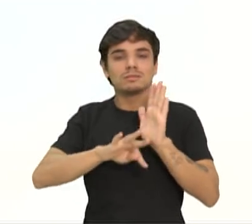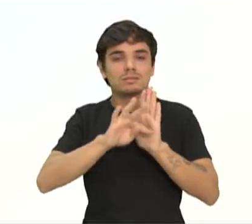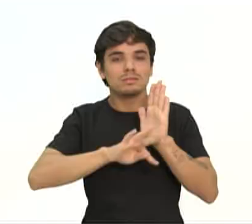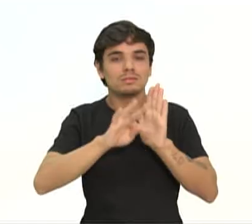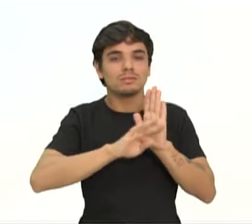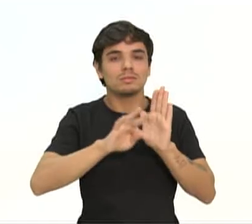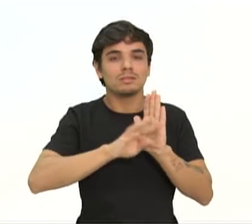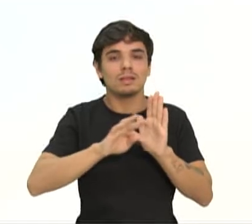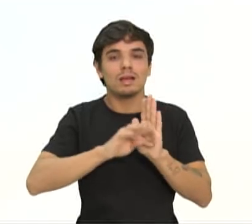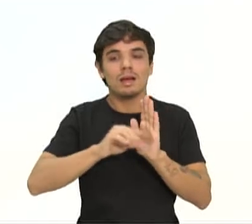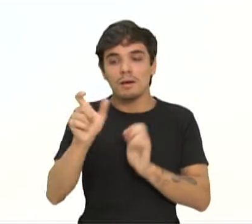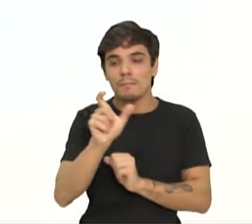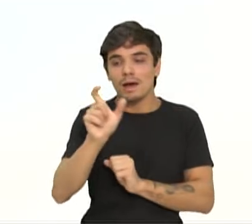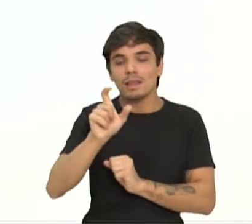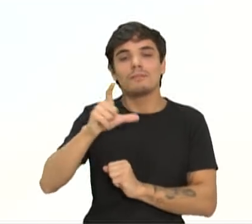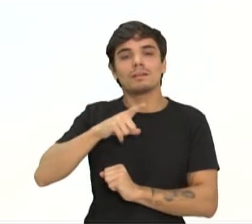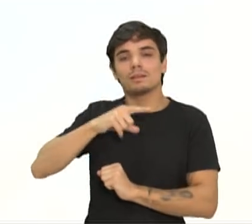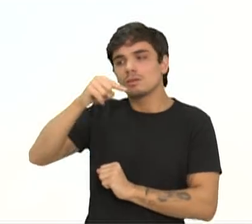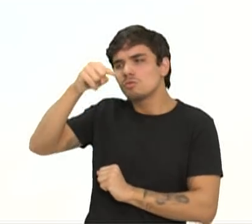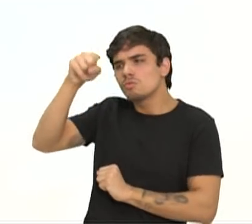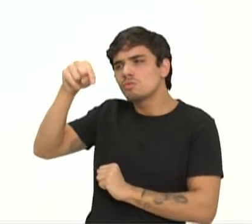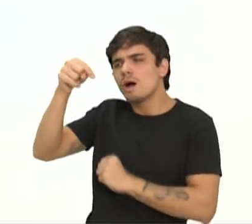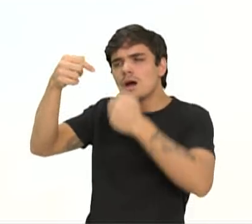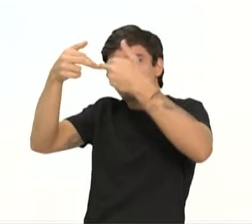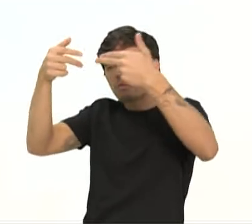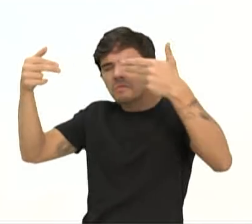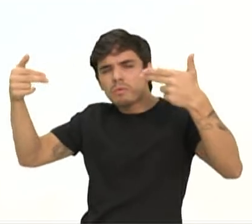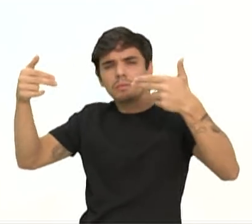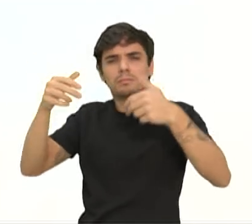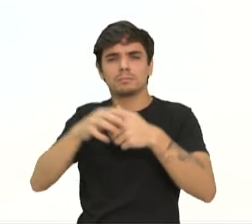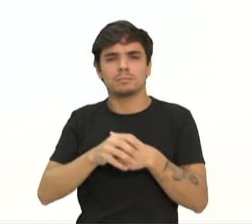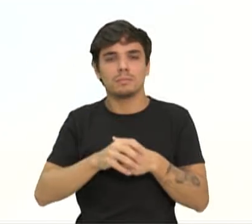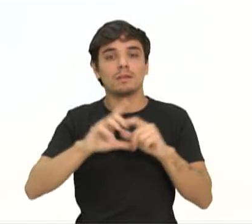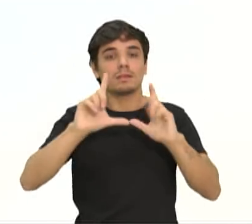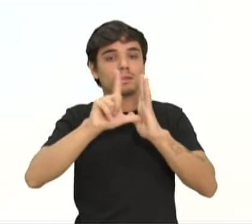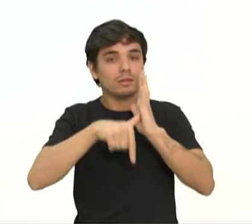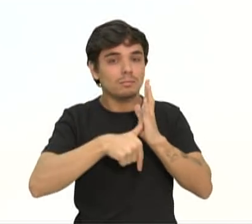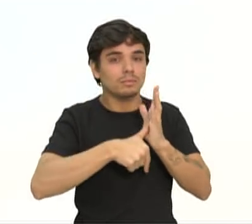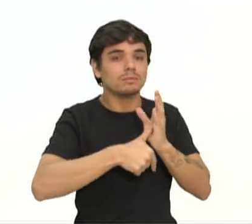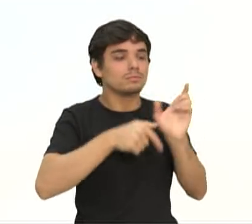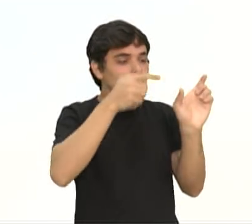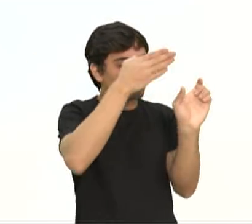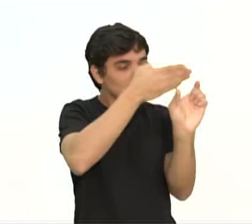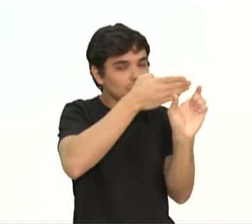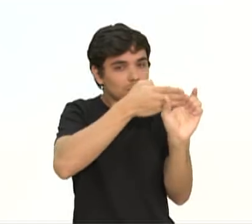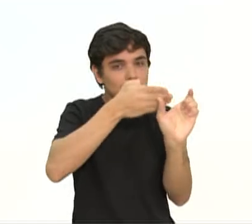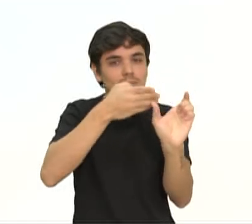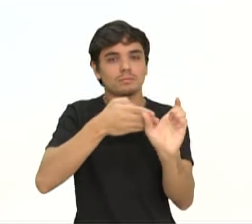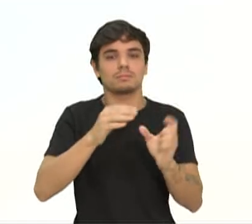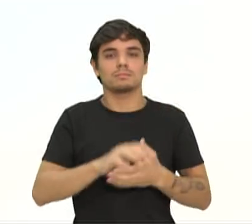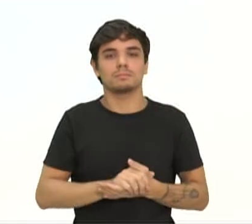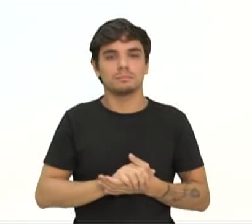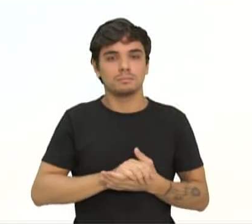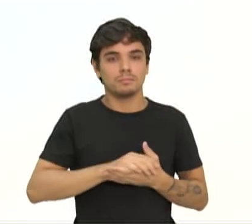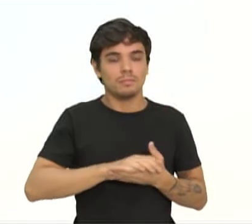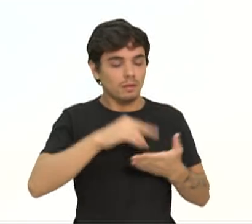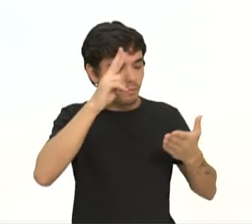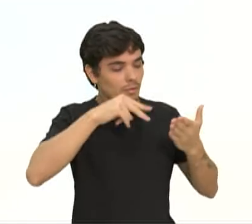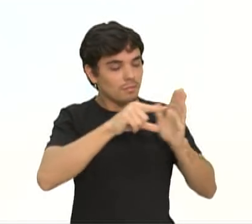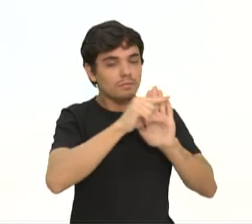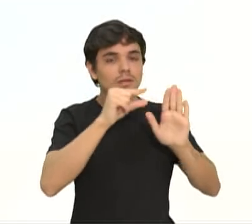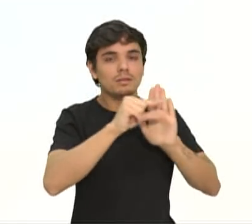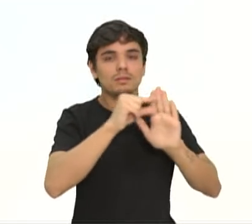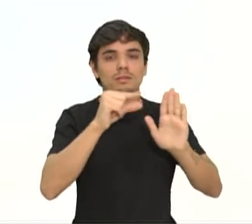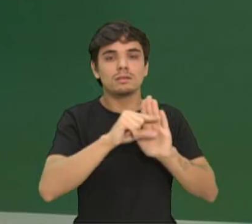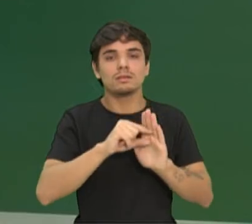pronuncie-as pausadamente e depois faça a separação de sílabas. Verifique nesse trecho quais são as